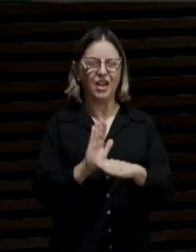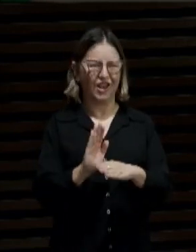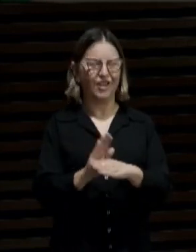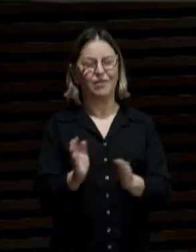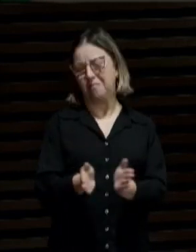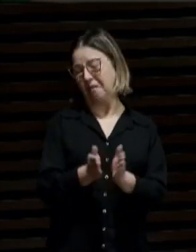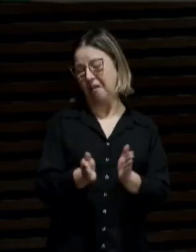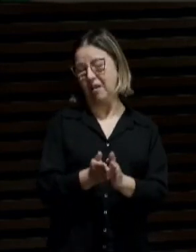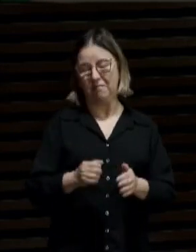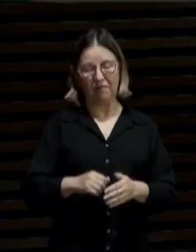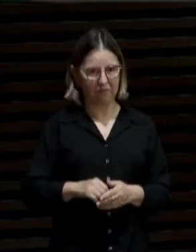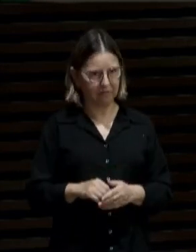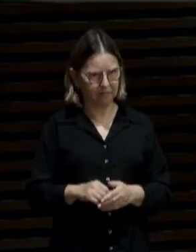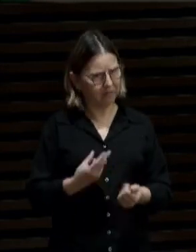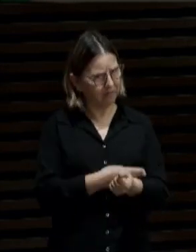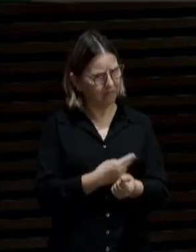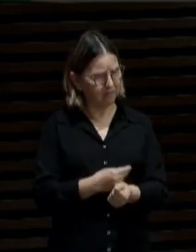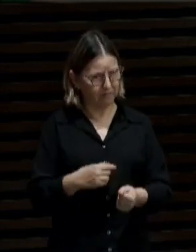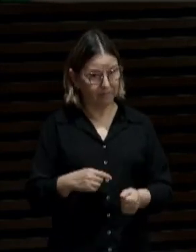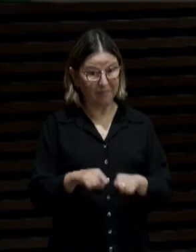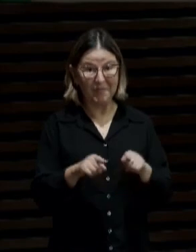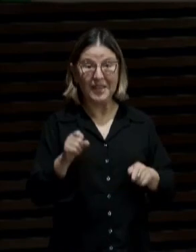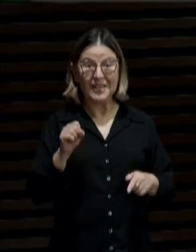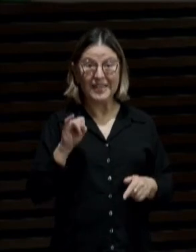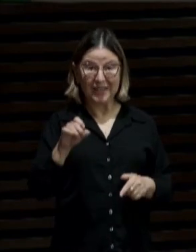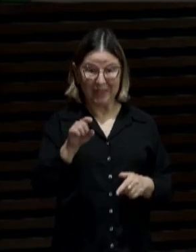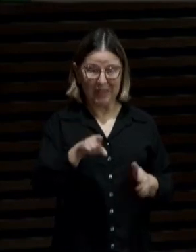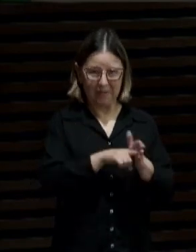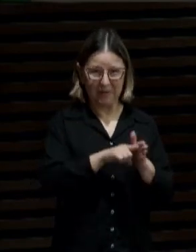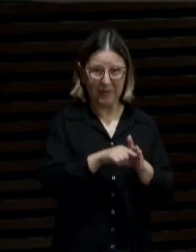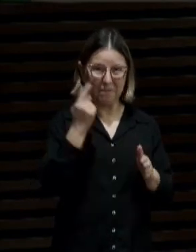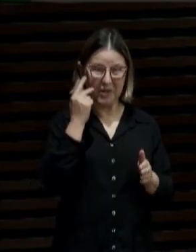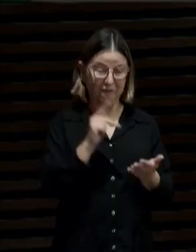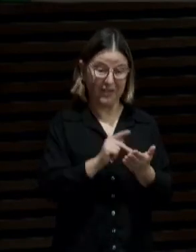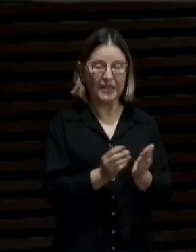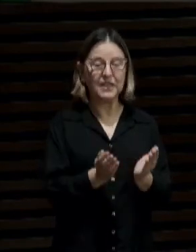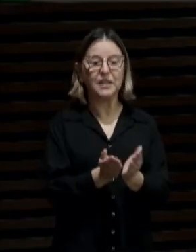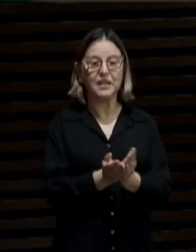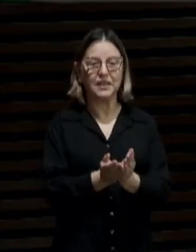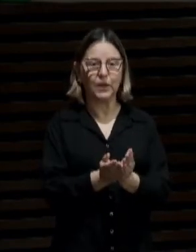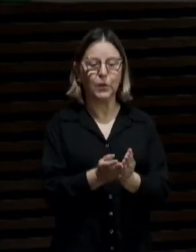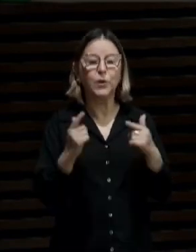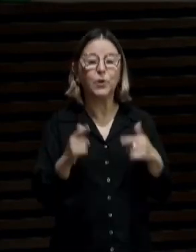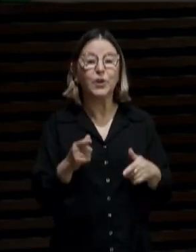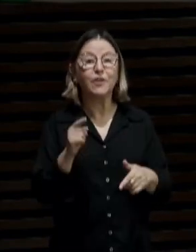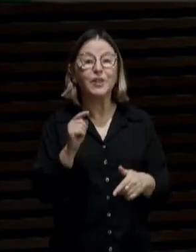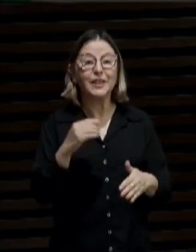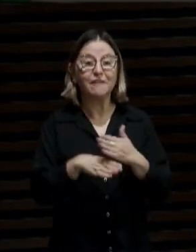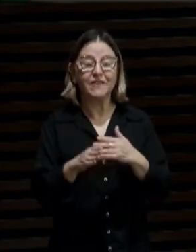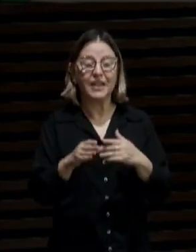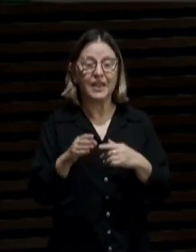verdadeiro cristão, para onde você vai quando você morrer? Vou para o céu. Por quê? Porque eu sou